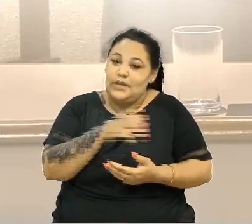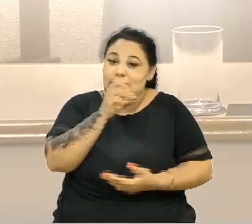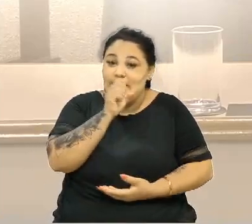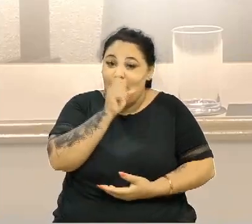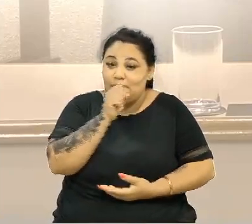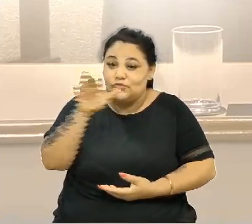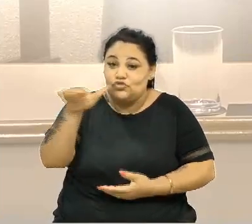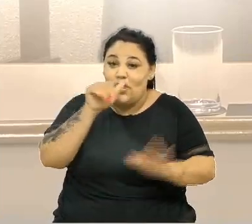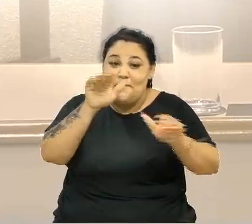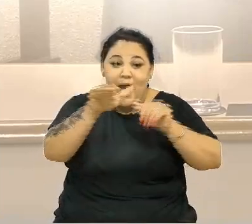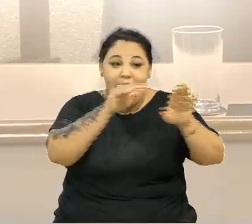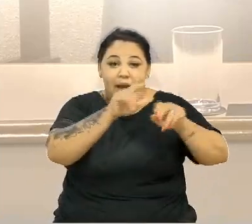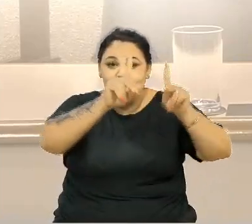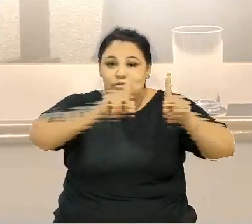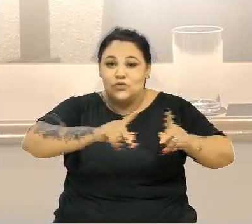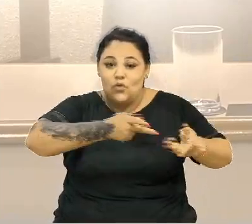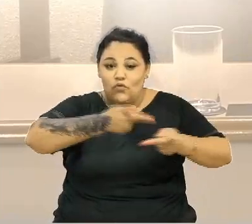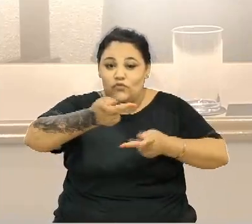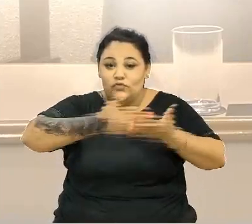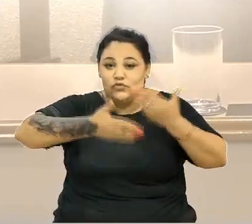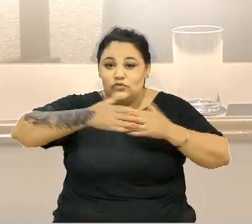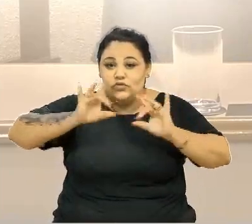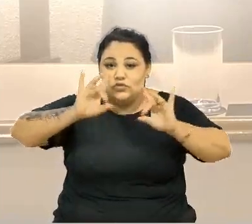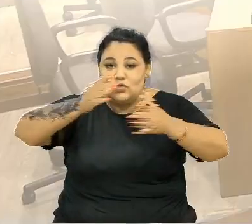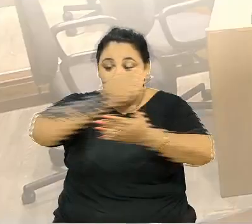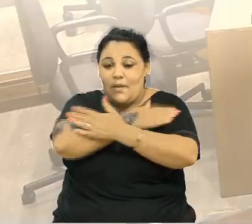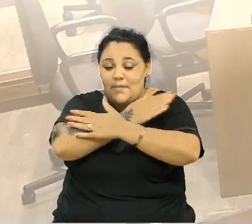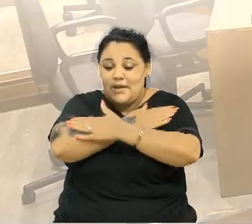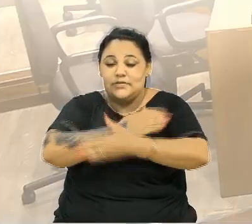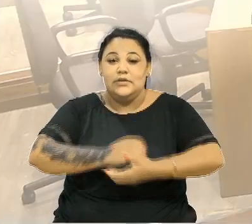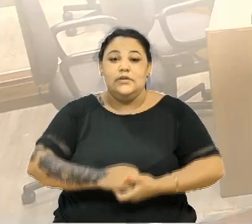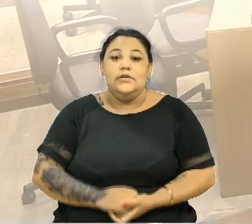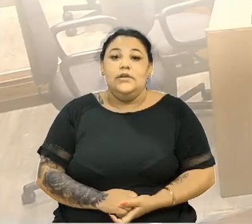convocação e o convite a todos. Era isso, meu grande abraço. Obrigado.